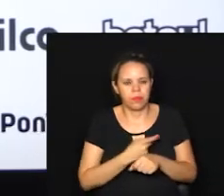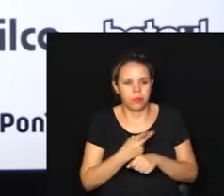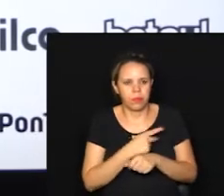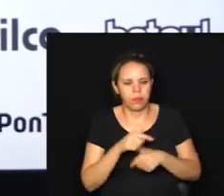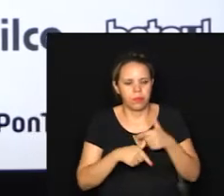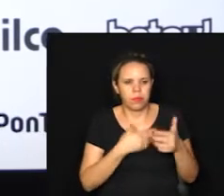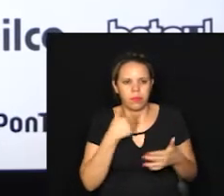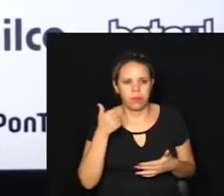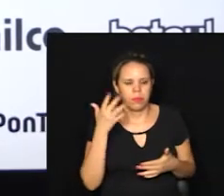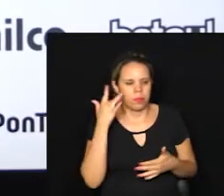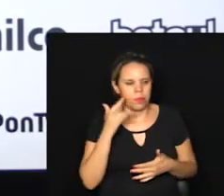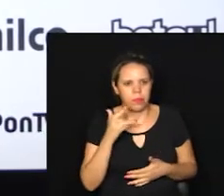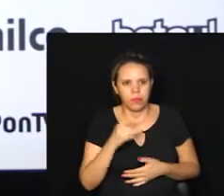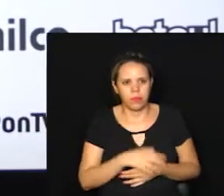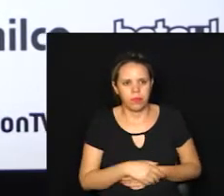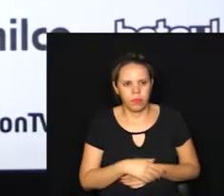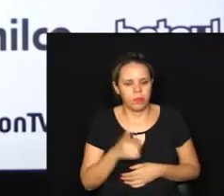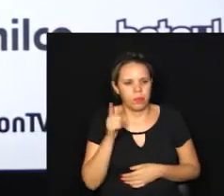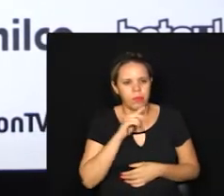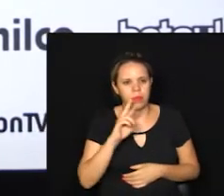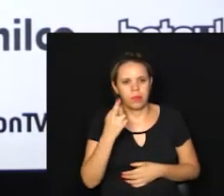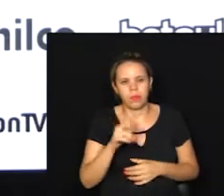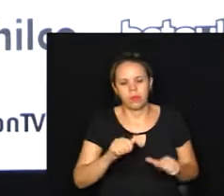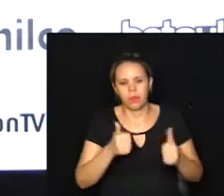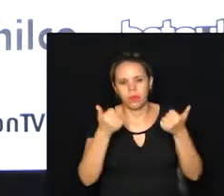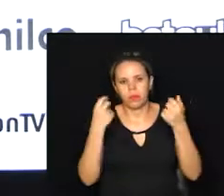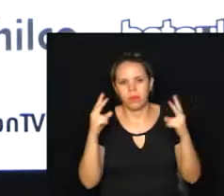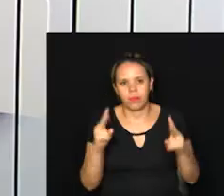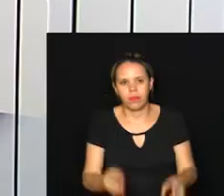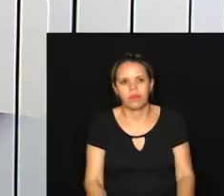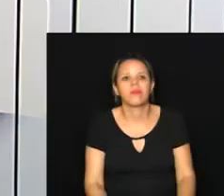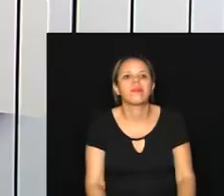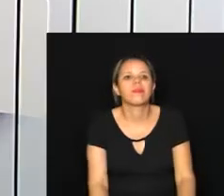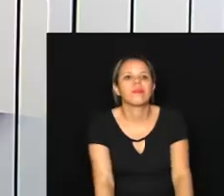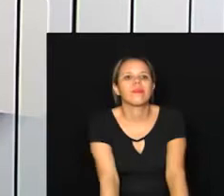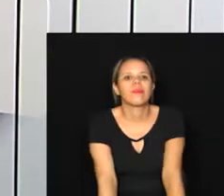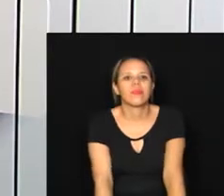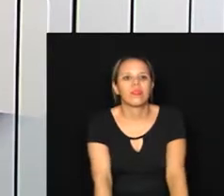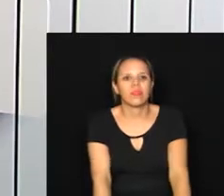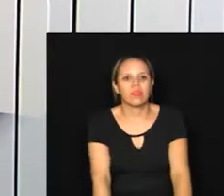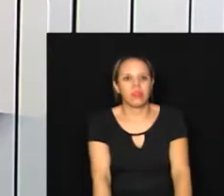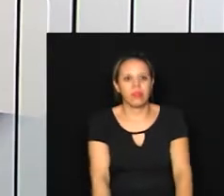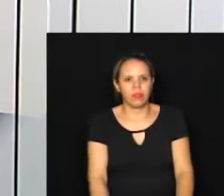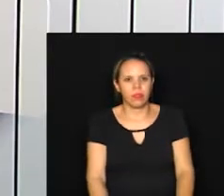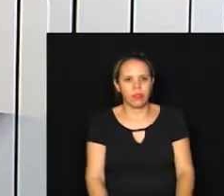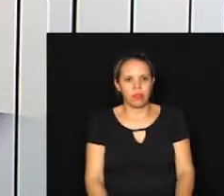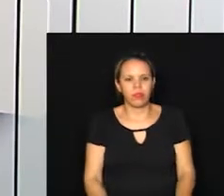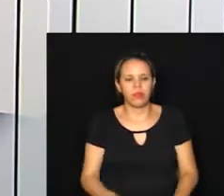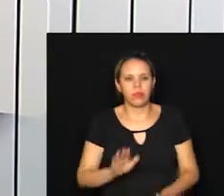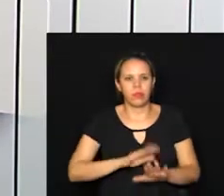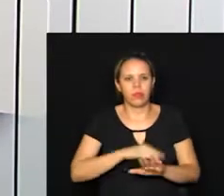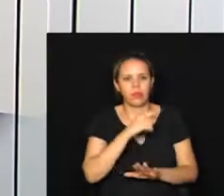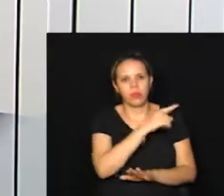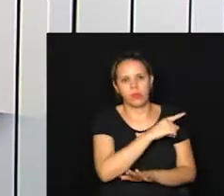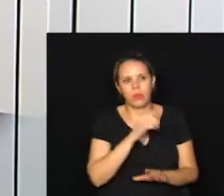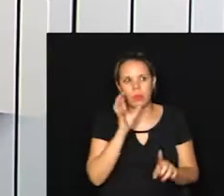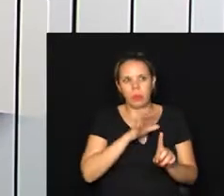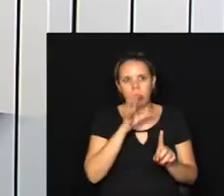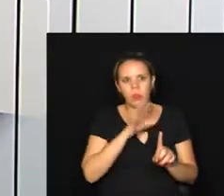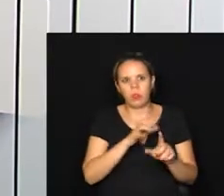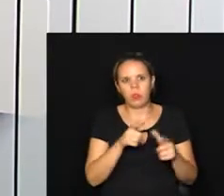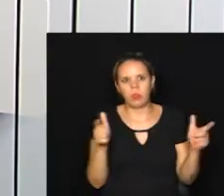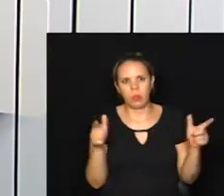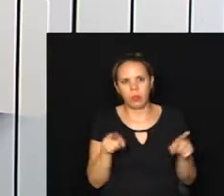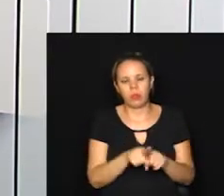nosso melhor amanhã para conseguir o resultado positivo, que é a vitória. E do outro lado, a pressão é